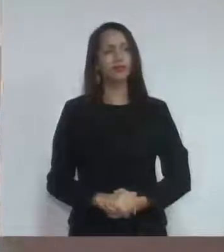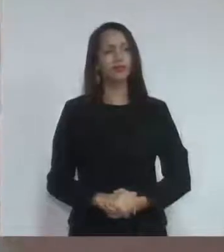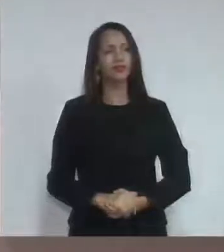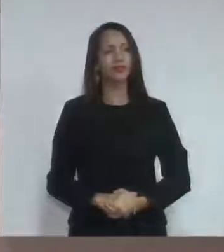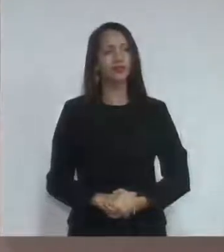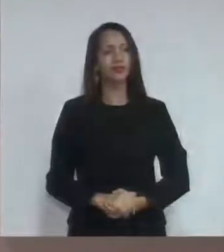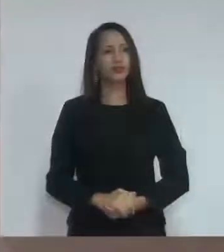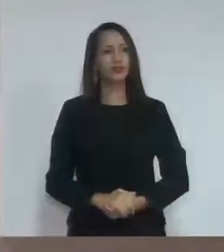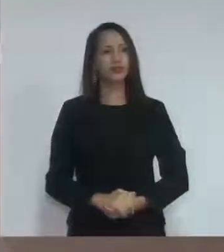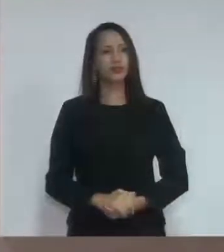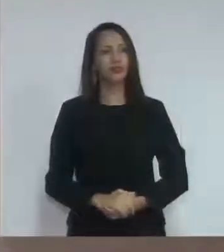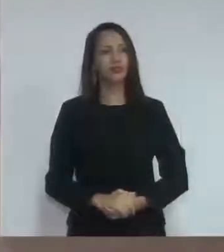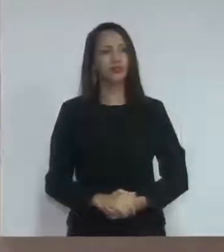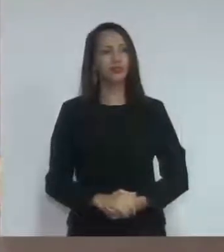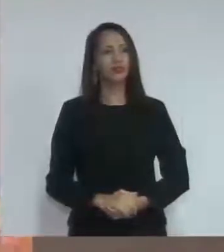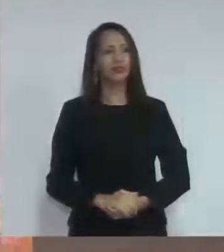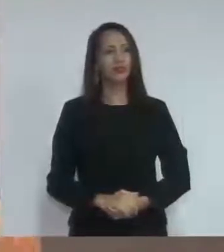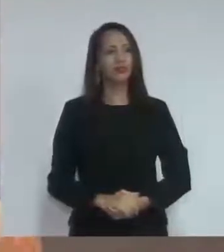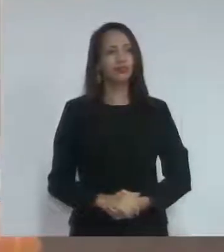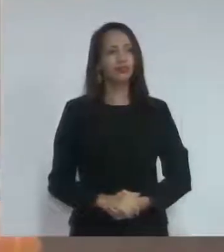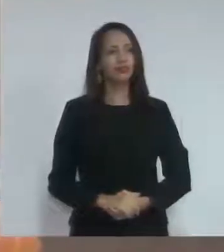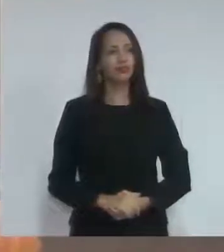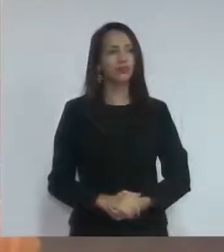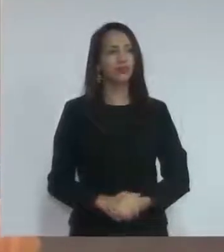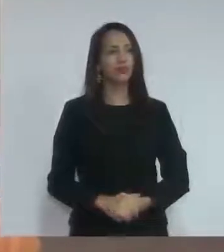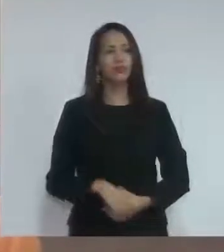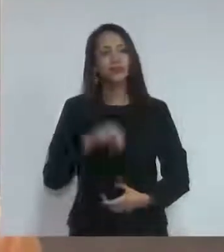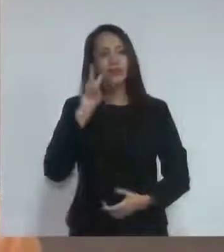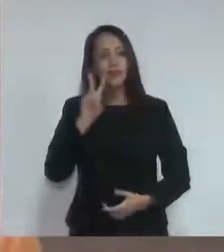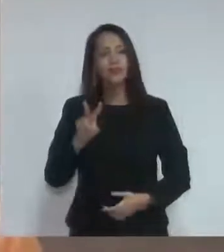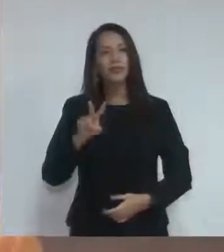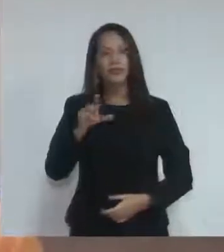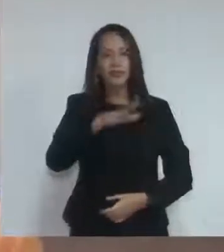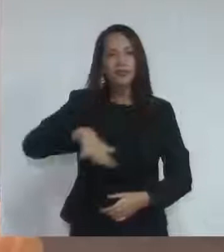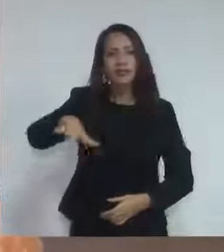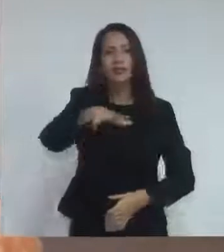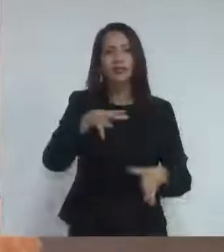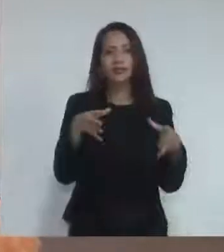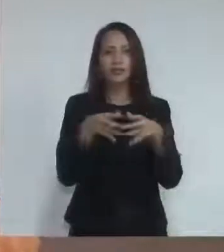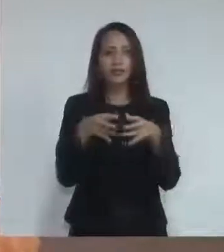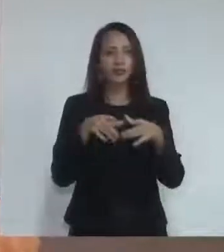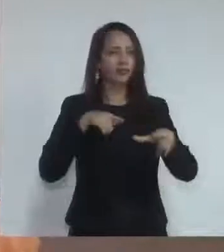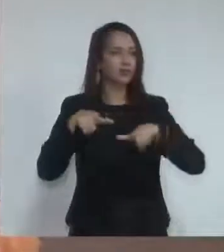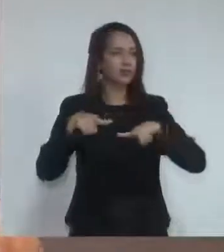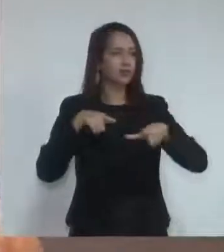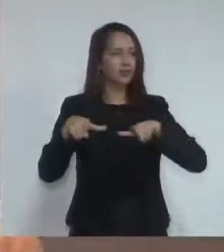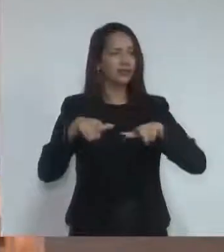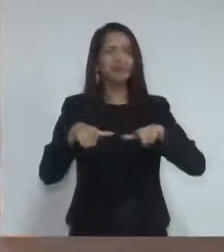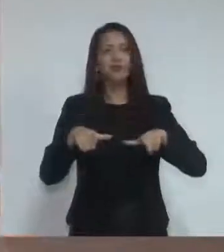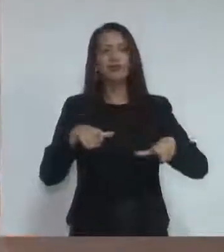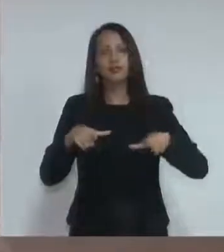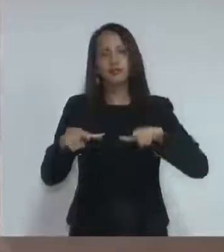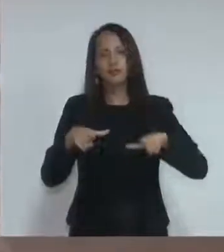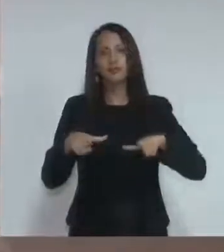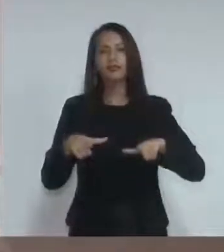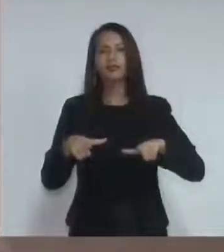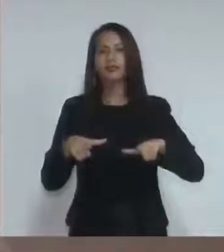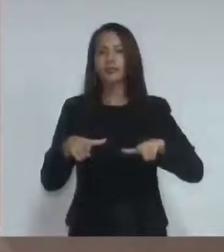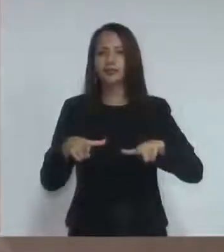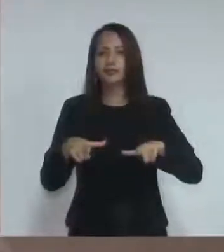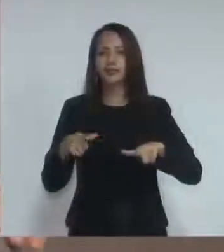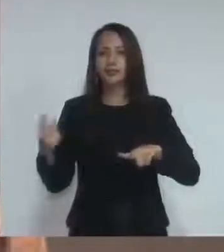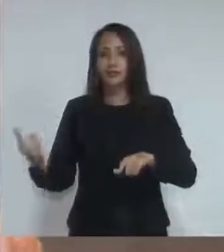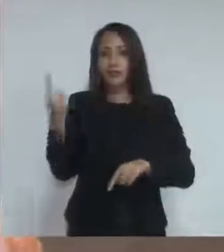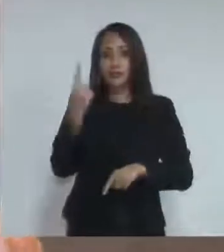Quando eu vejo a classe trabalhadora, vamos chamar assim, né? Algumas pessoas se incomodam, né? Quando a gente fala do trabalhador que vem exigir